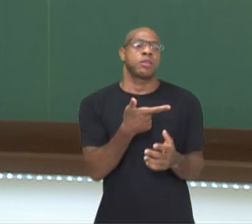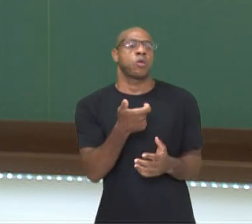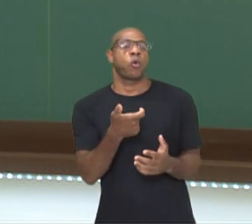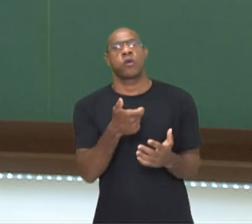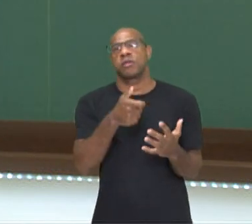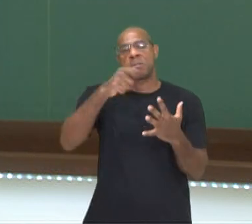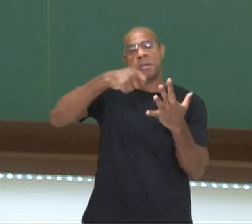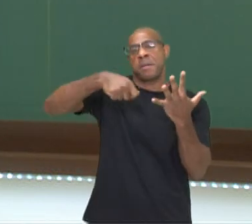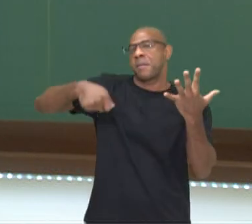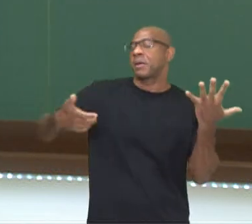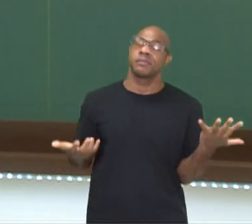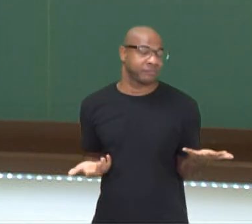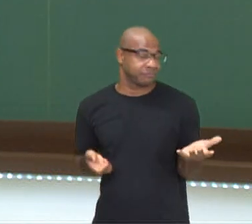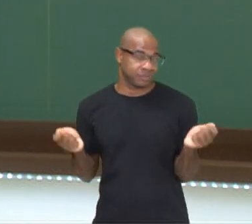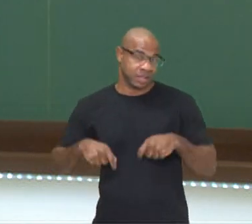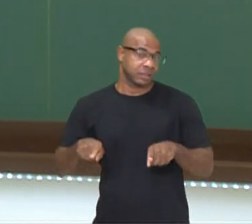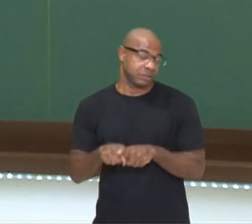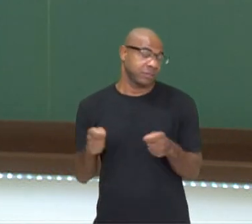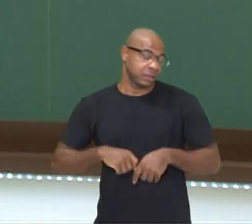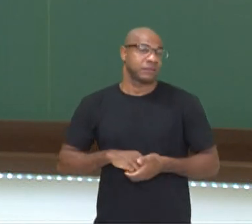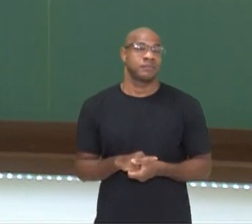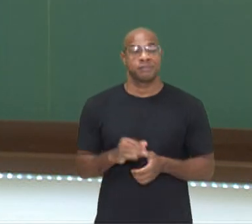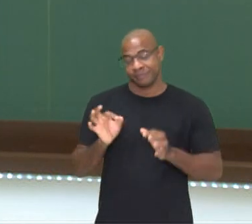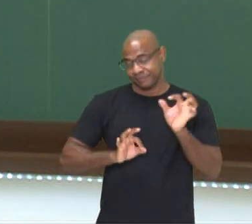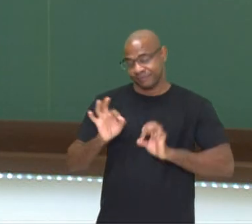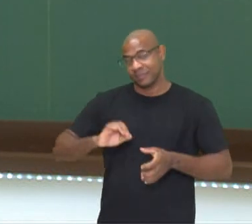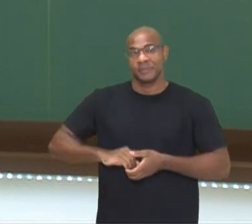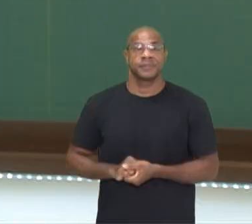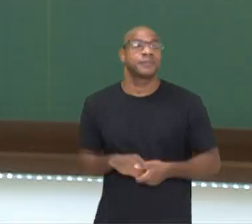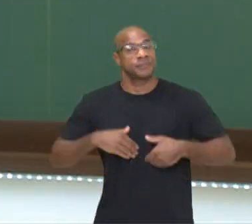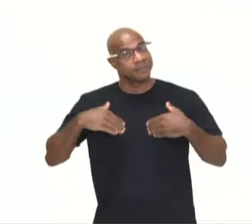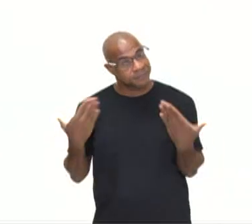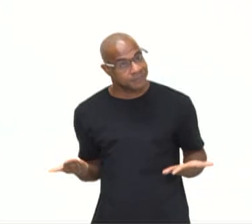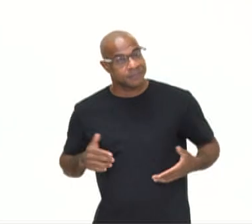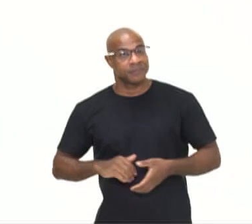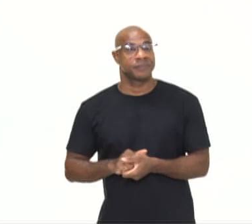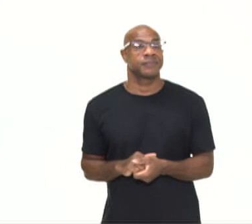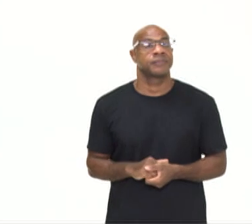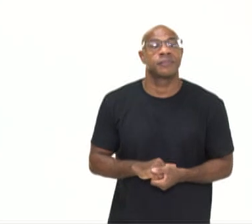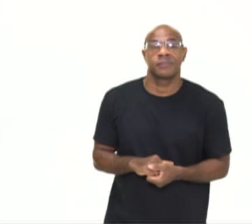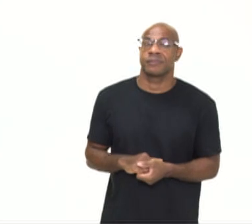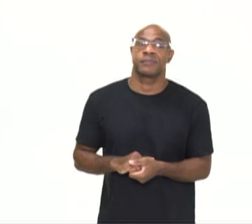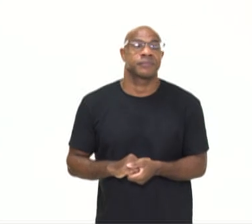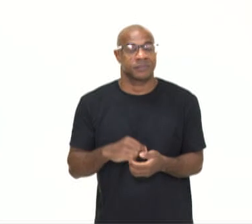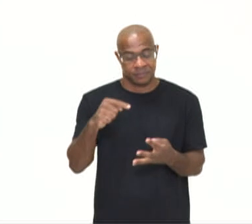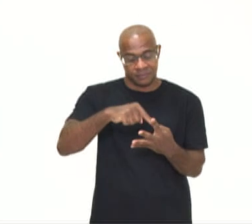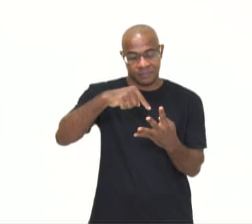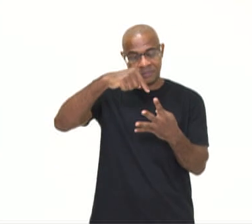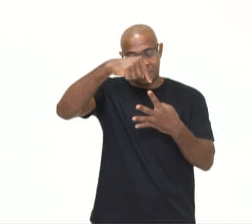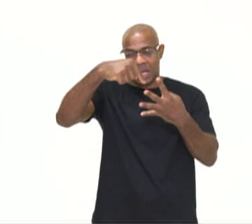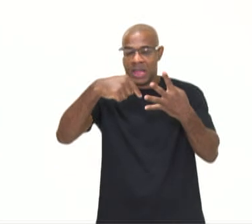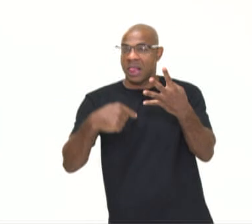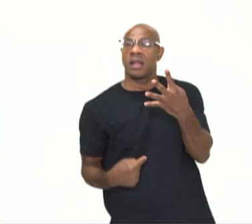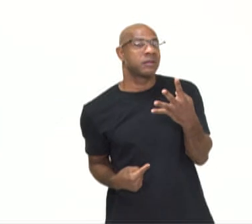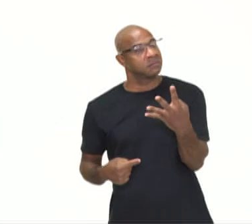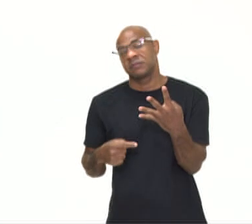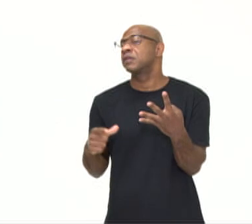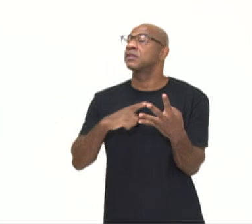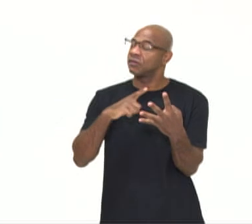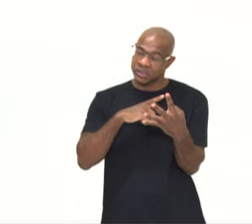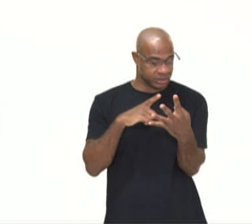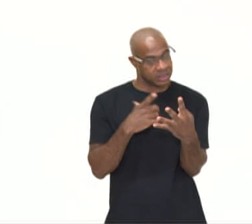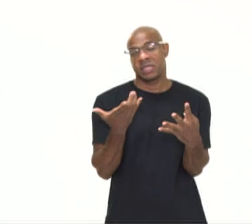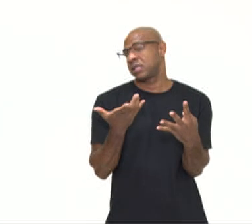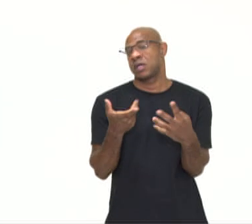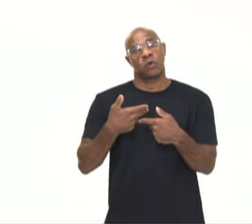e muito perigoso. Cuidado. Bom, todas as rotas levam ao mesmo destino. De todas as maneiras, você vai adquirir aquilo que